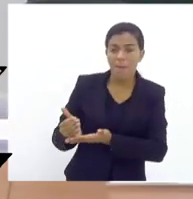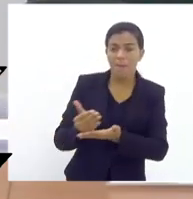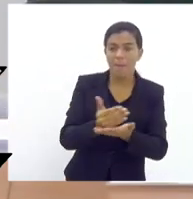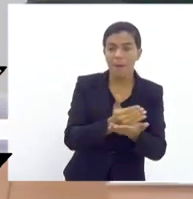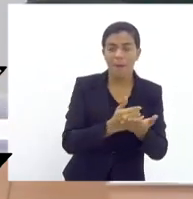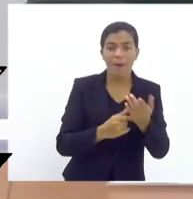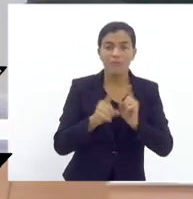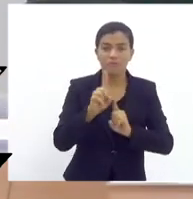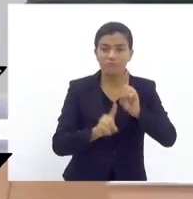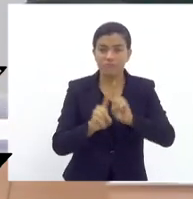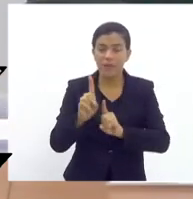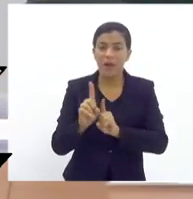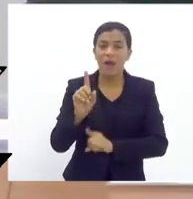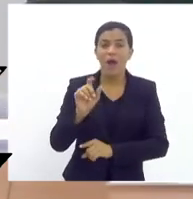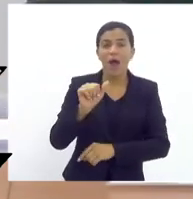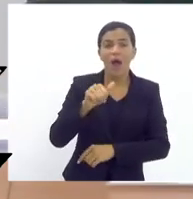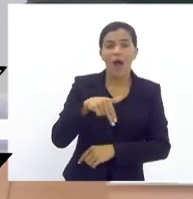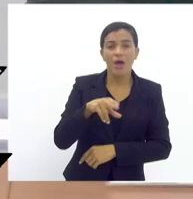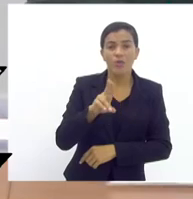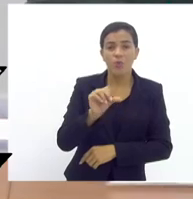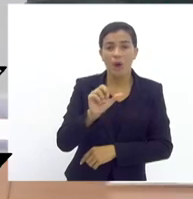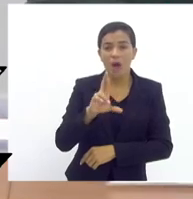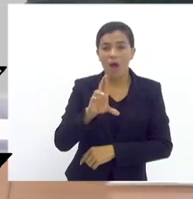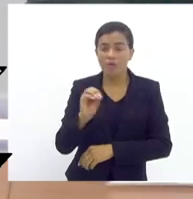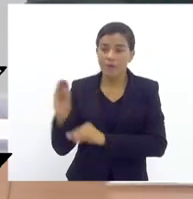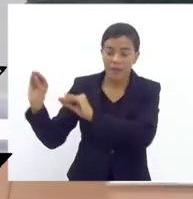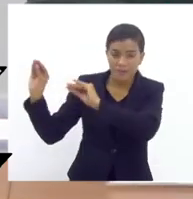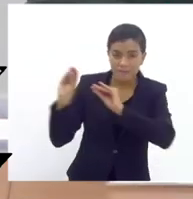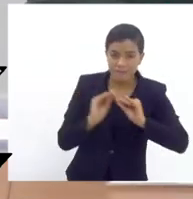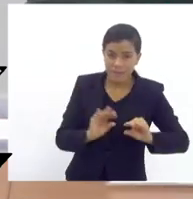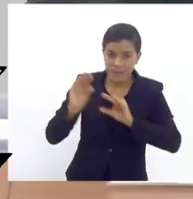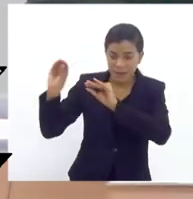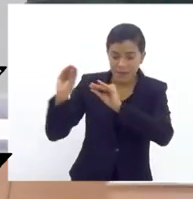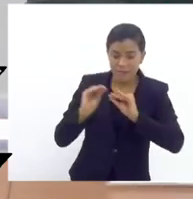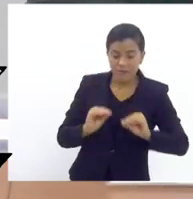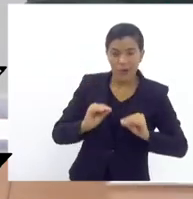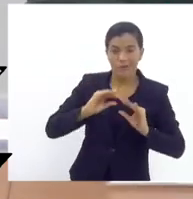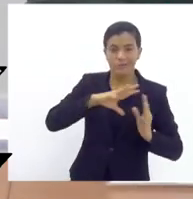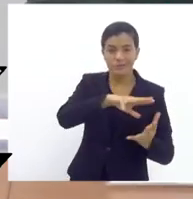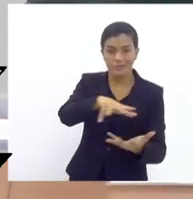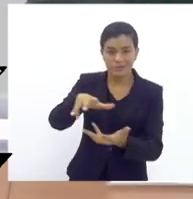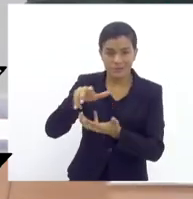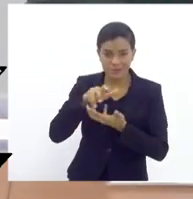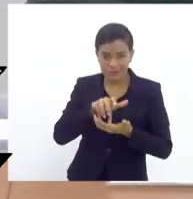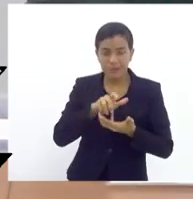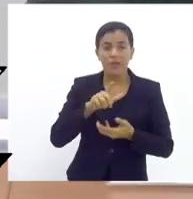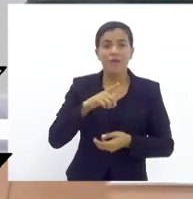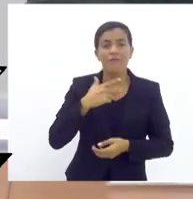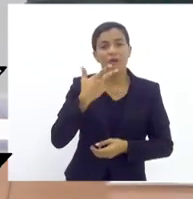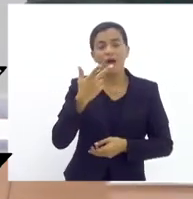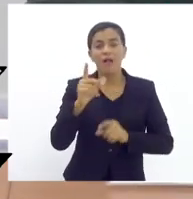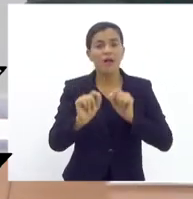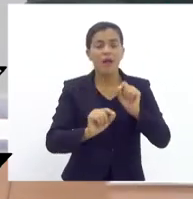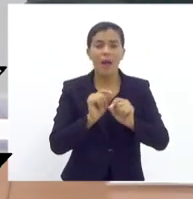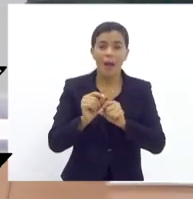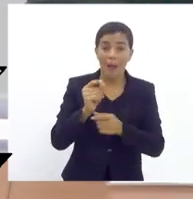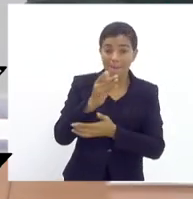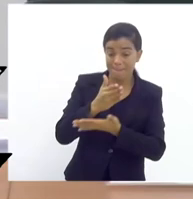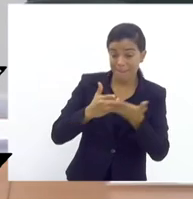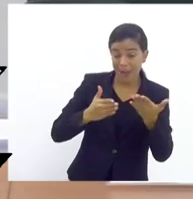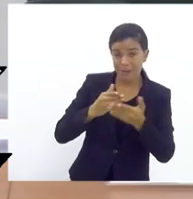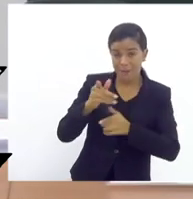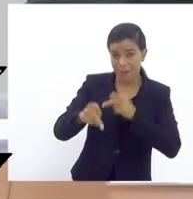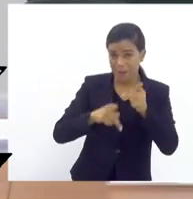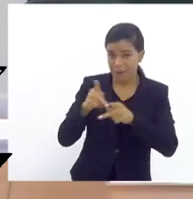inclusive como do anuário do Observatório das migrações internacionais trazem que boa parte da população que é que